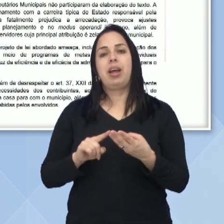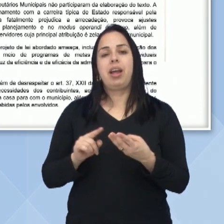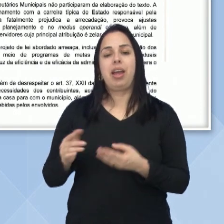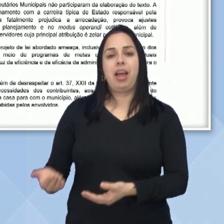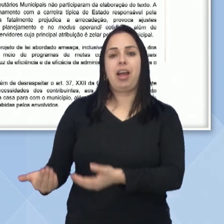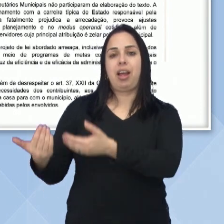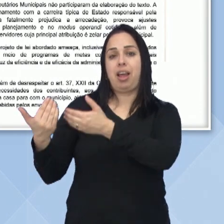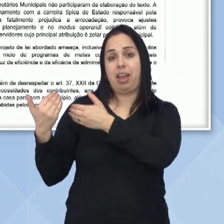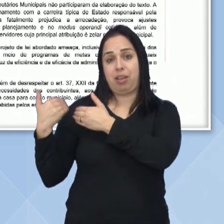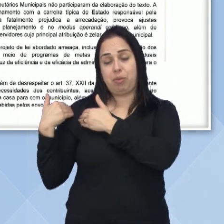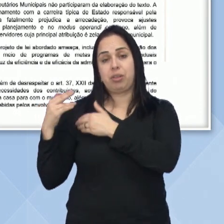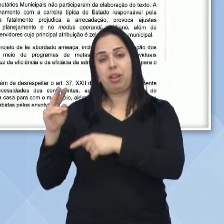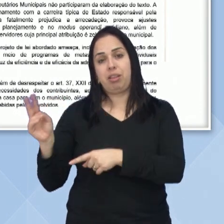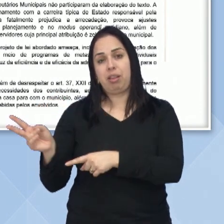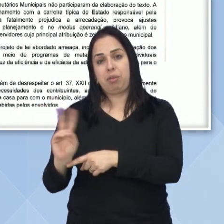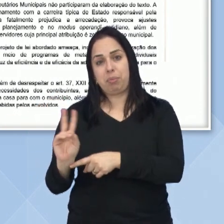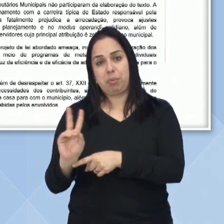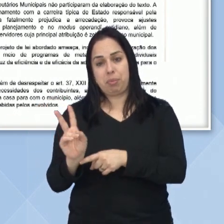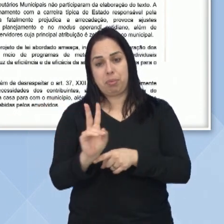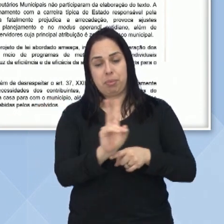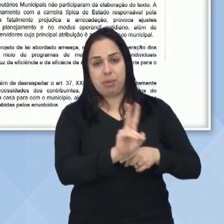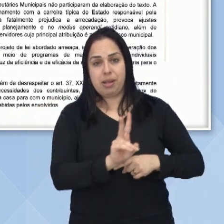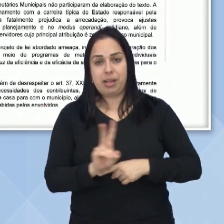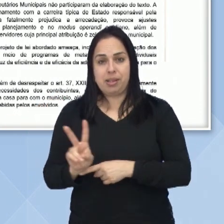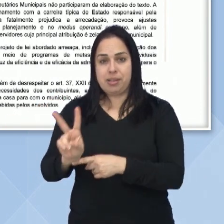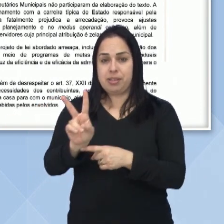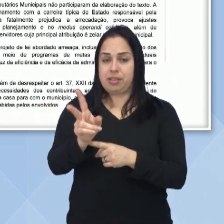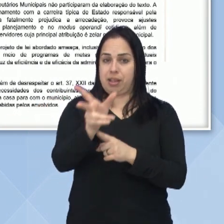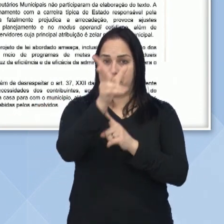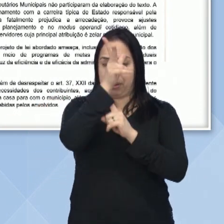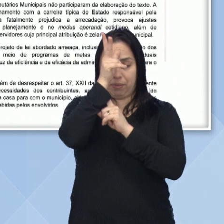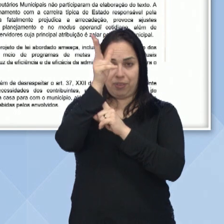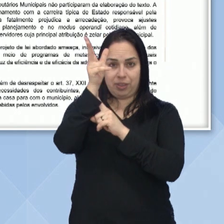é zelar pelo fisco municipal.